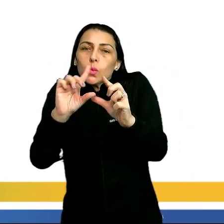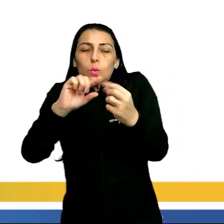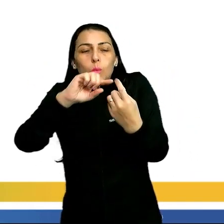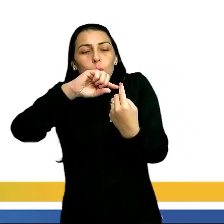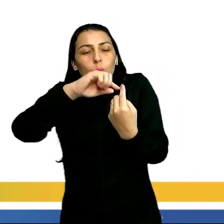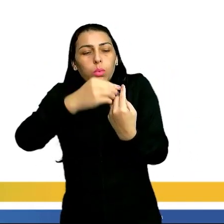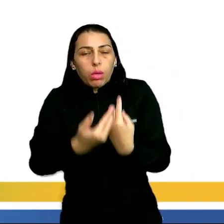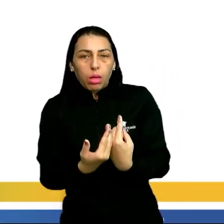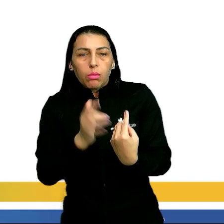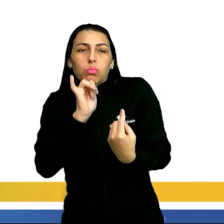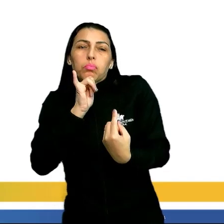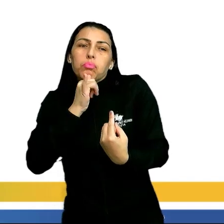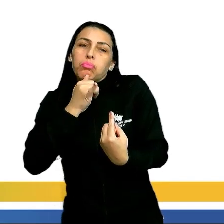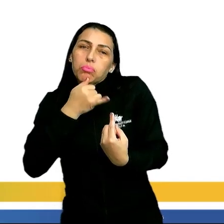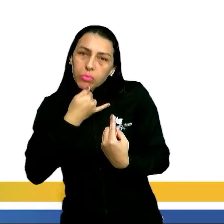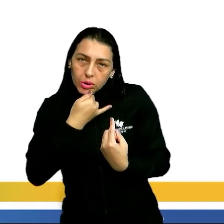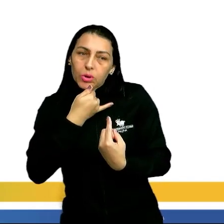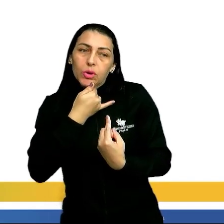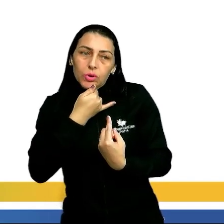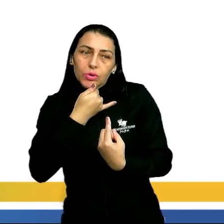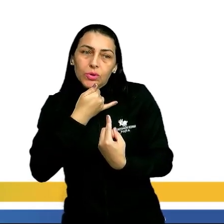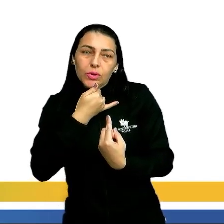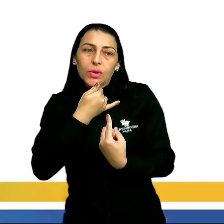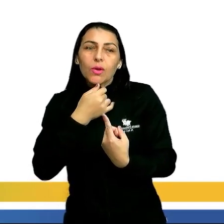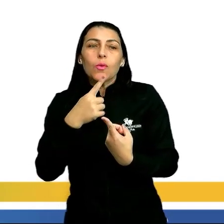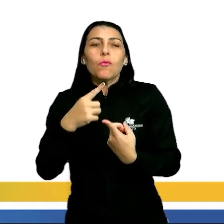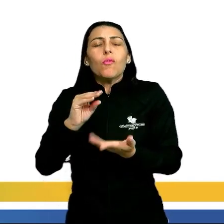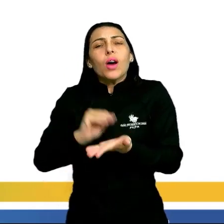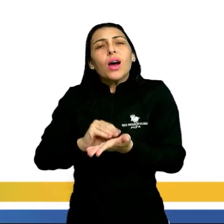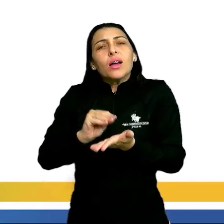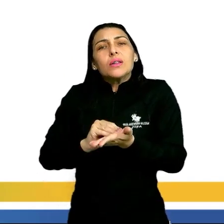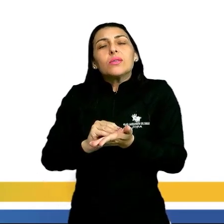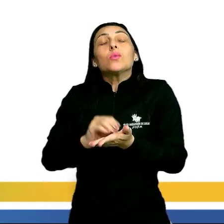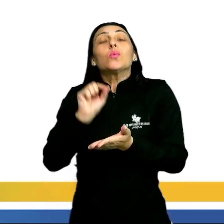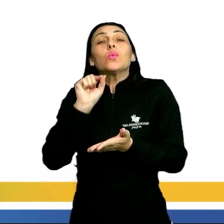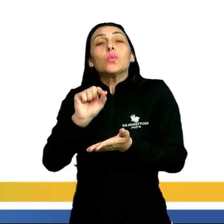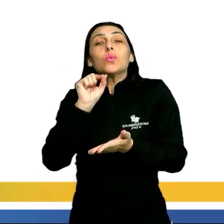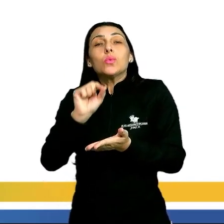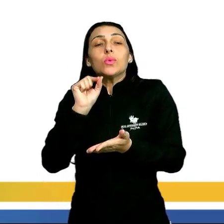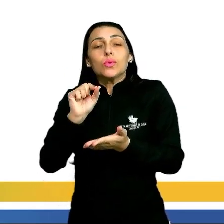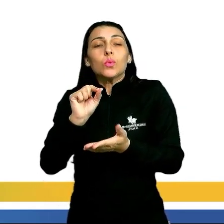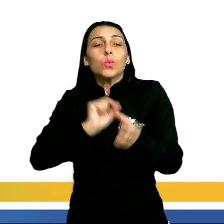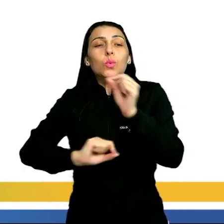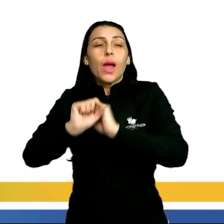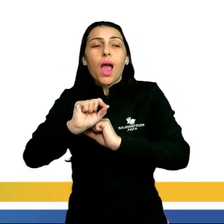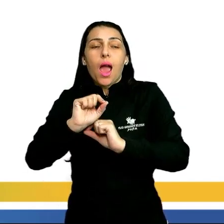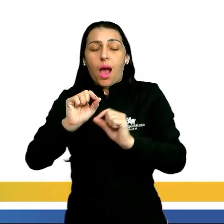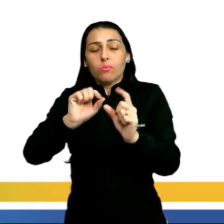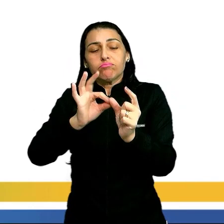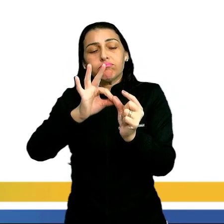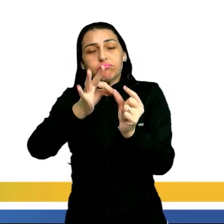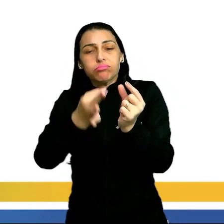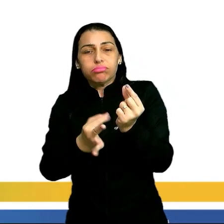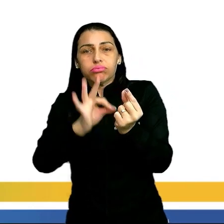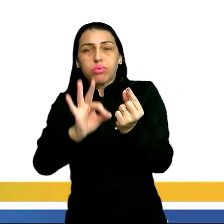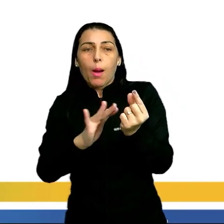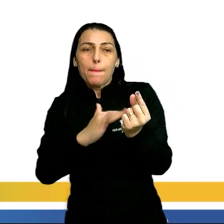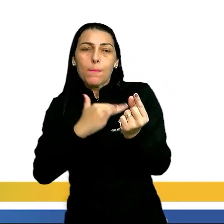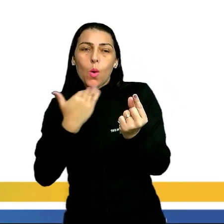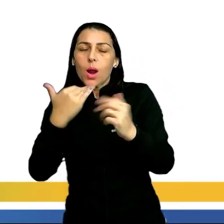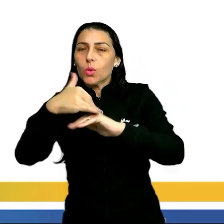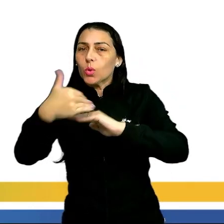tristes, langorosas. Tristes, fanaram, redolentes rosas.